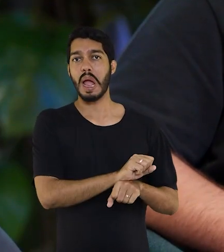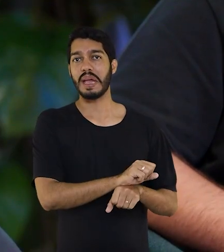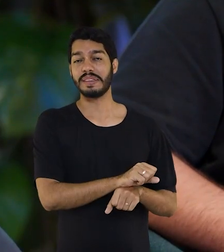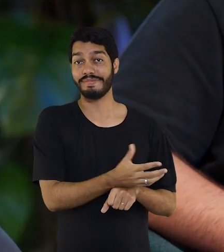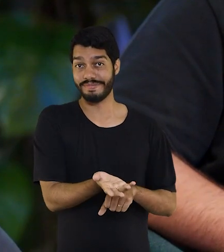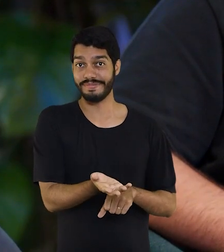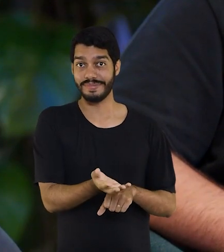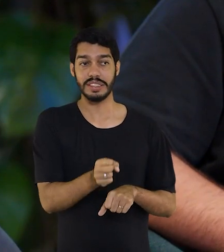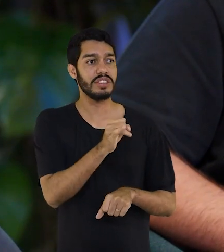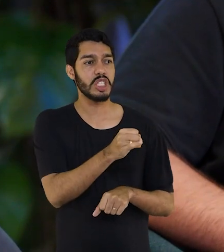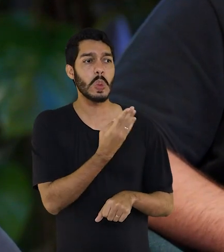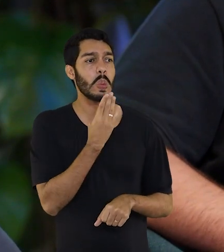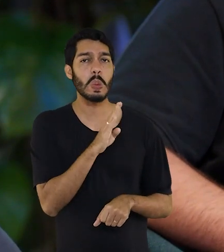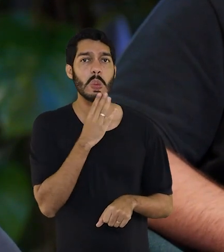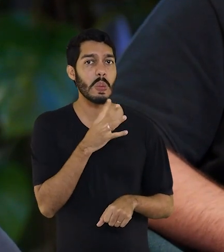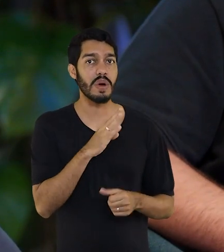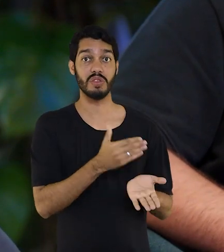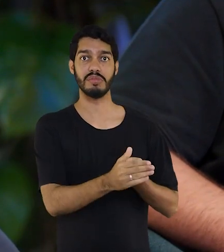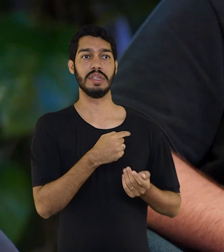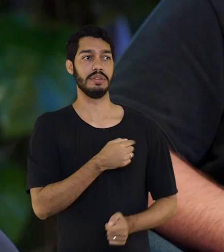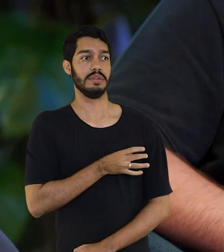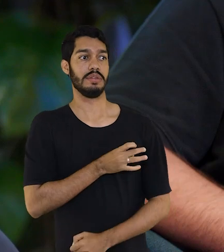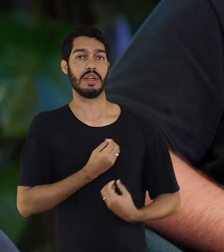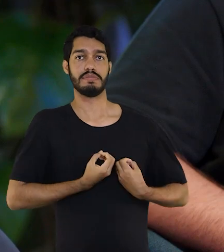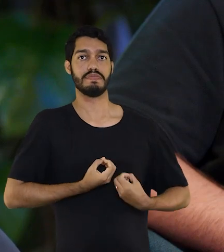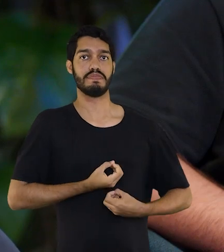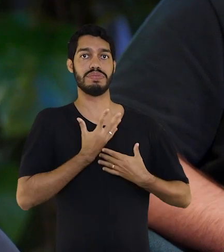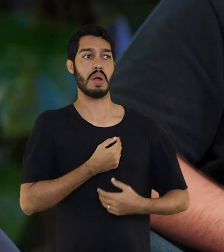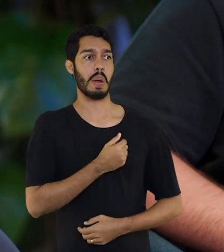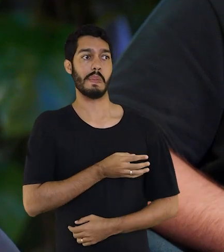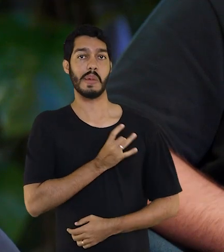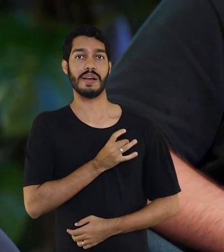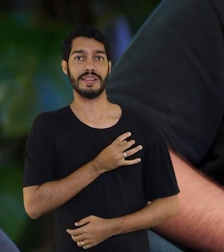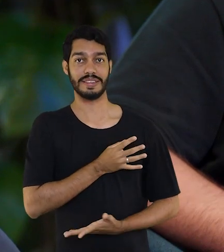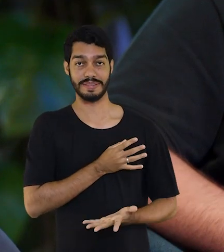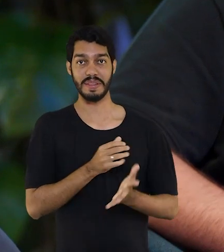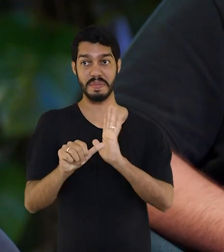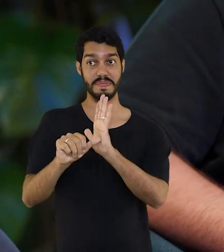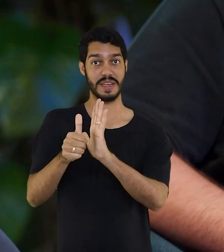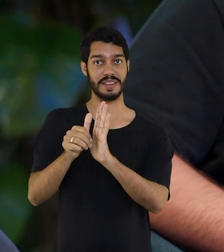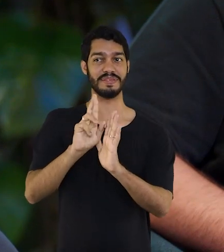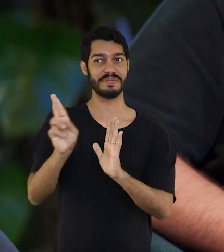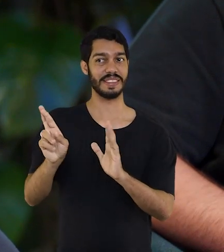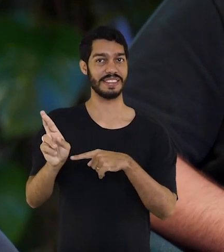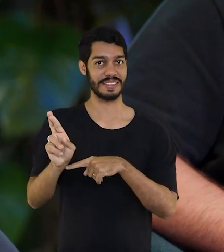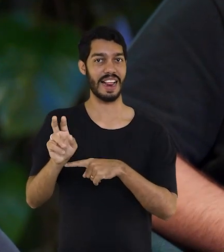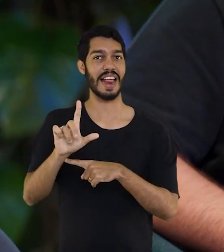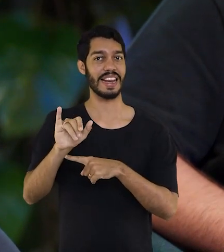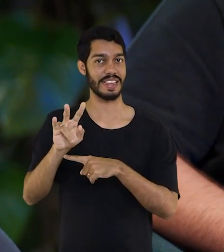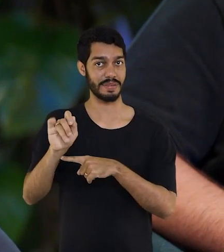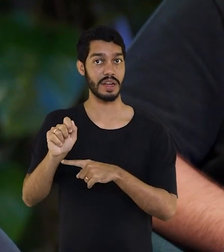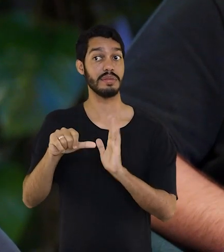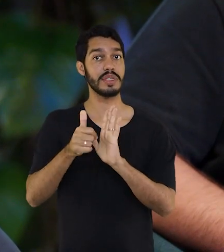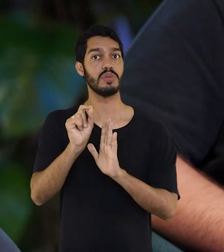só tem medo a partir do momento que a gente não conhece aquilo que a gente está enfrentando, entre aspas. Então, o primeiro passo, diria, respondendo já a